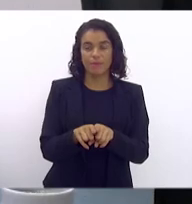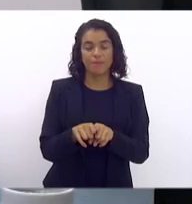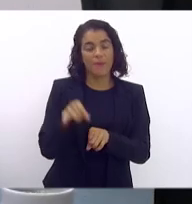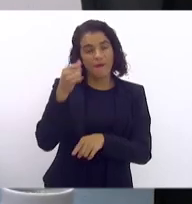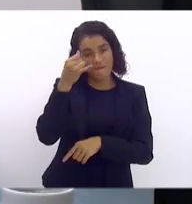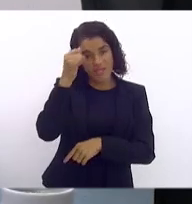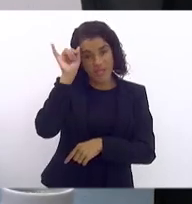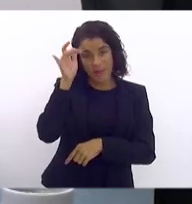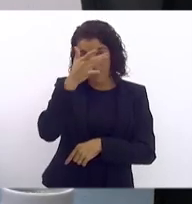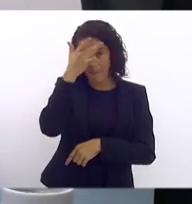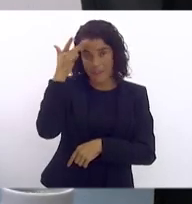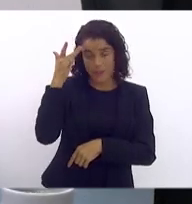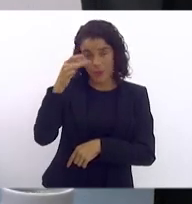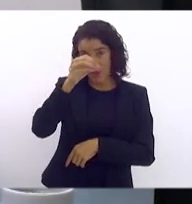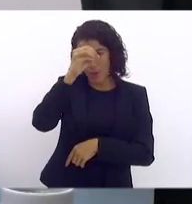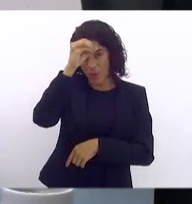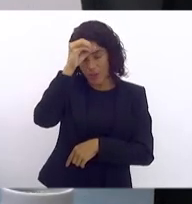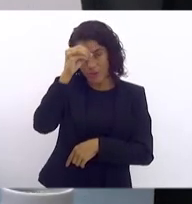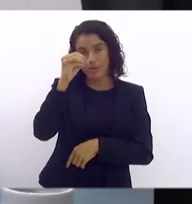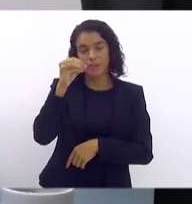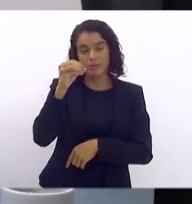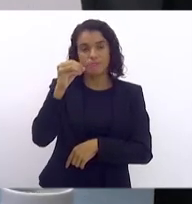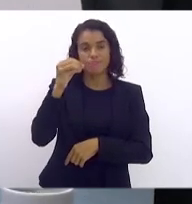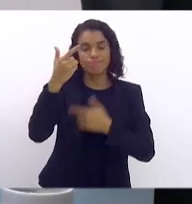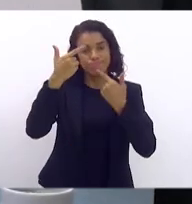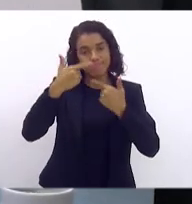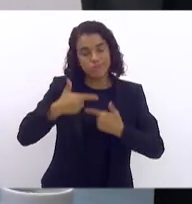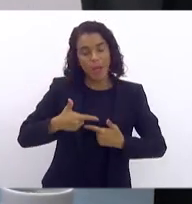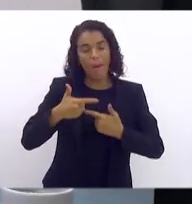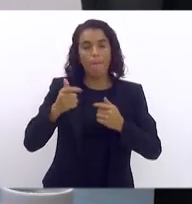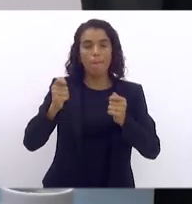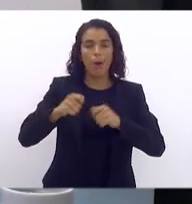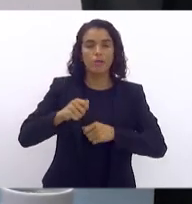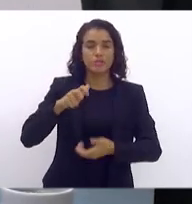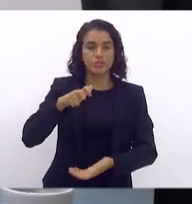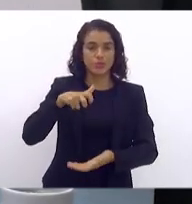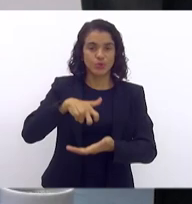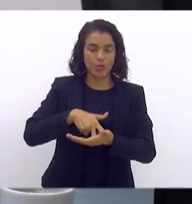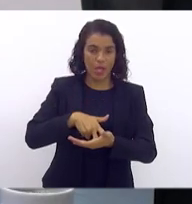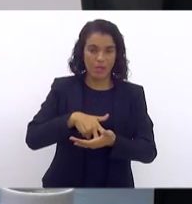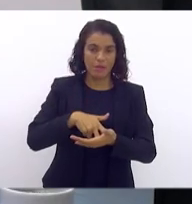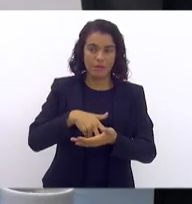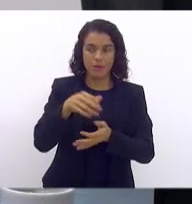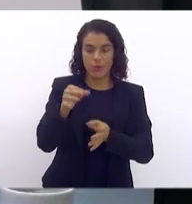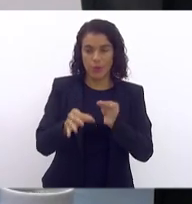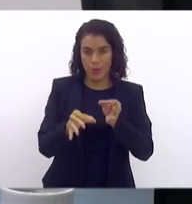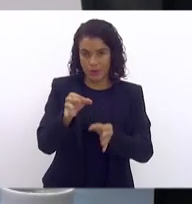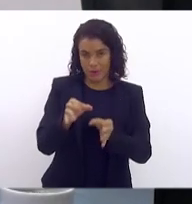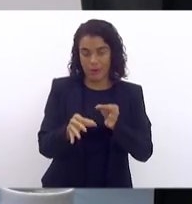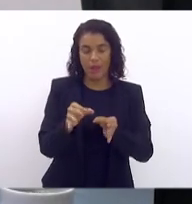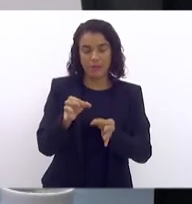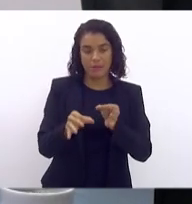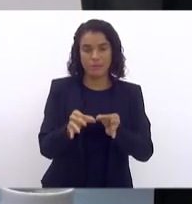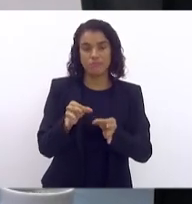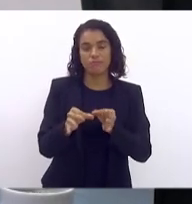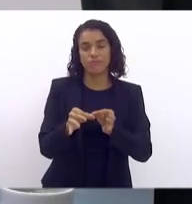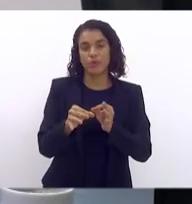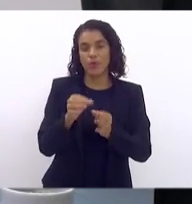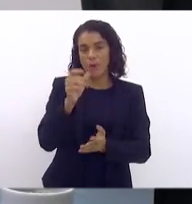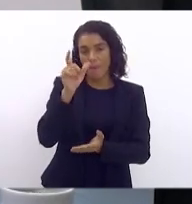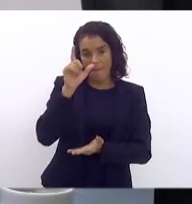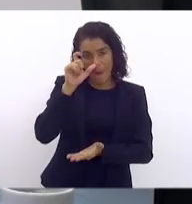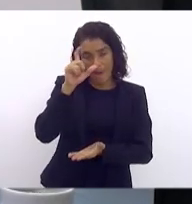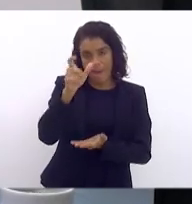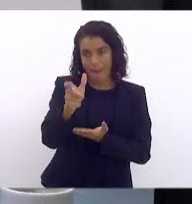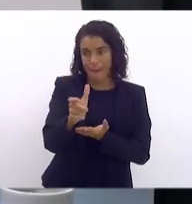pessoa inocente seja julgada condenada com base num reconhecimento fotográfico